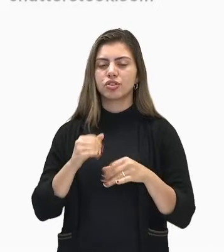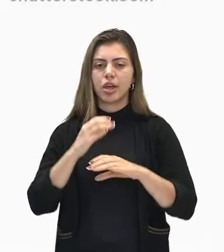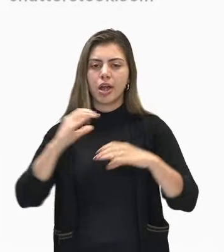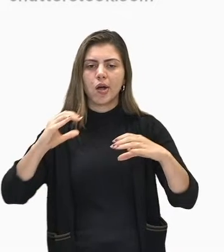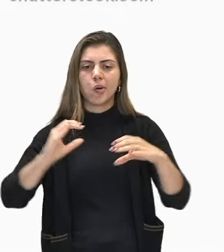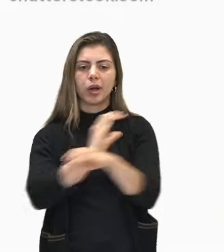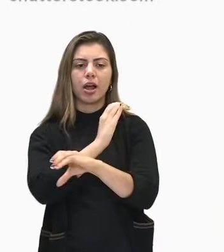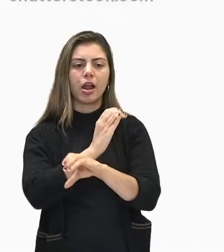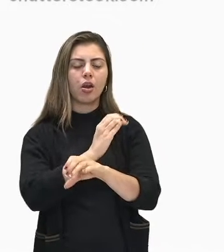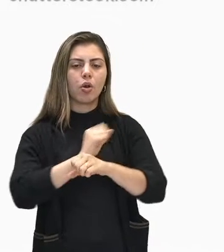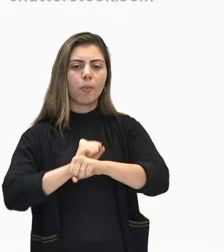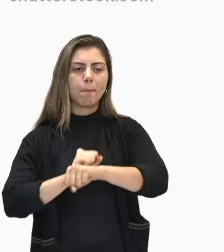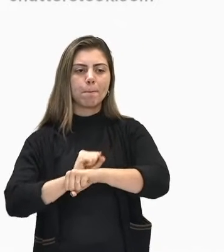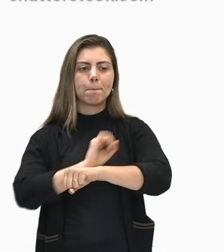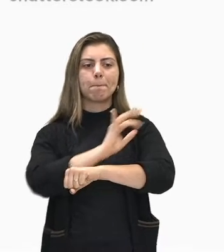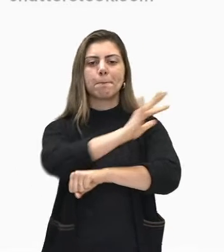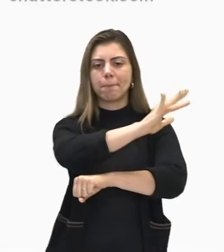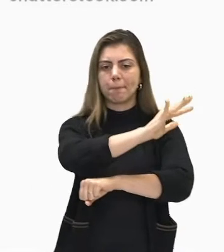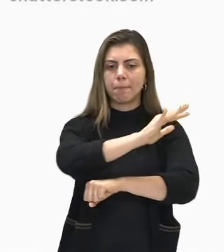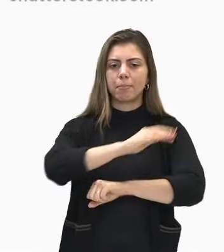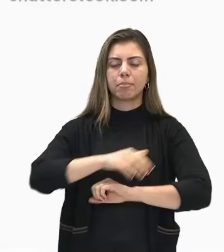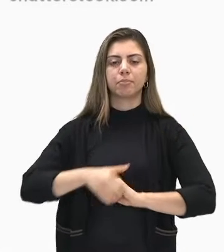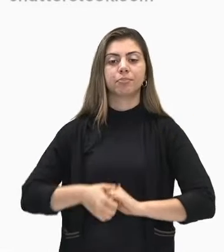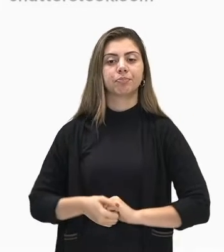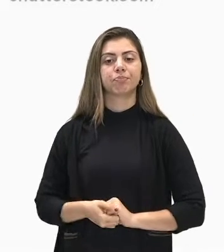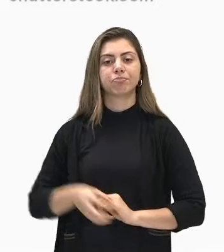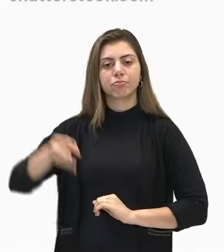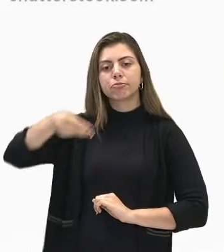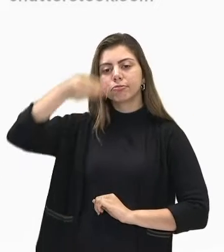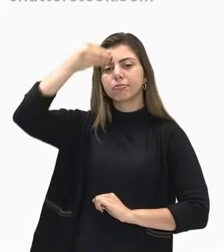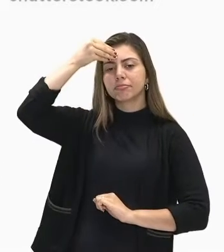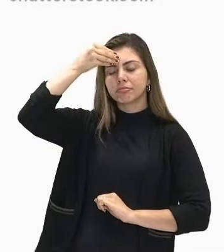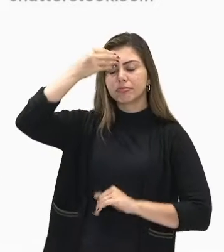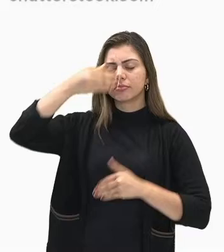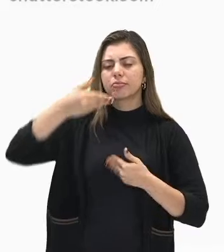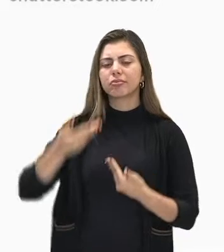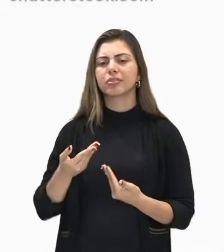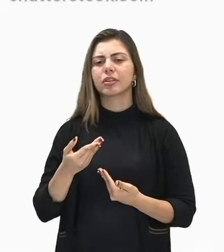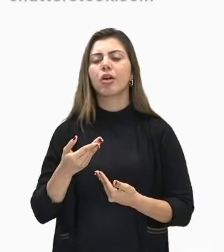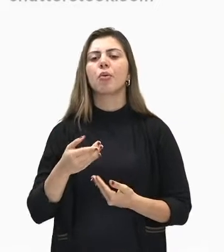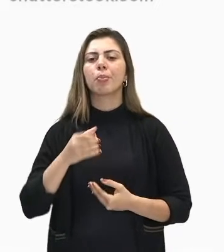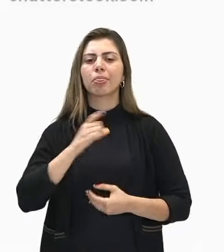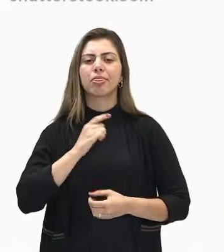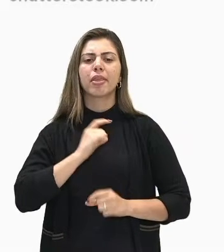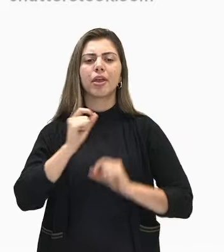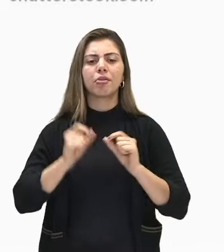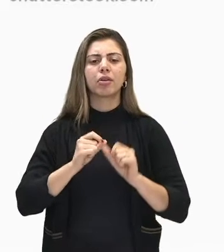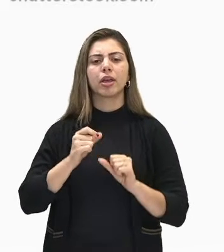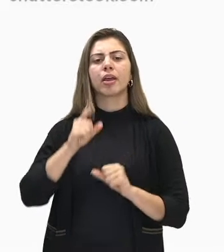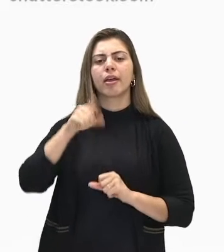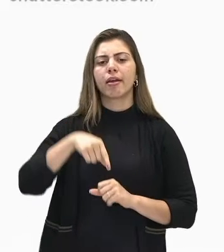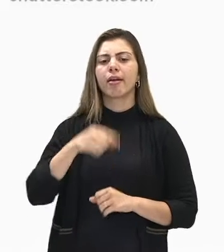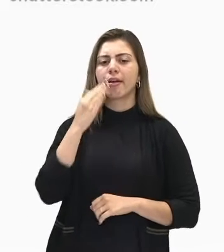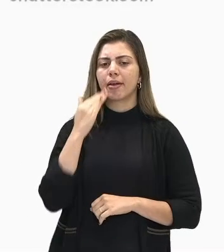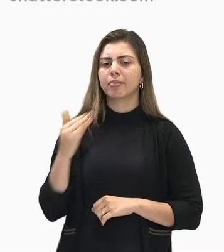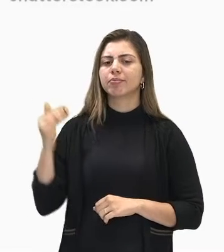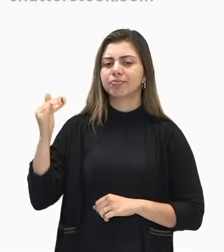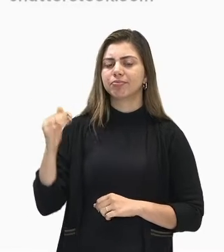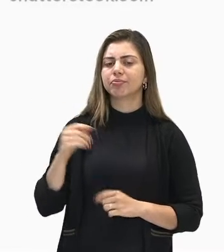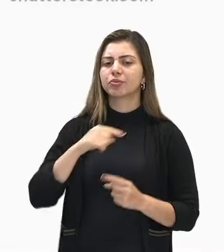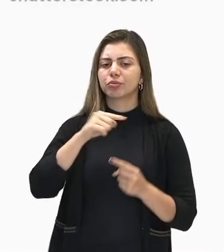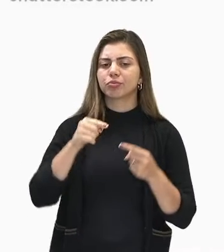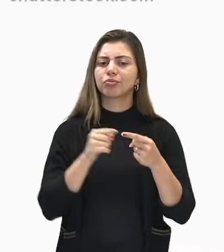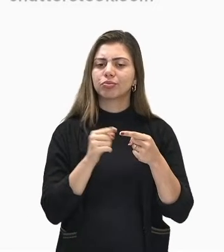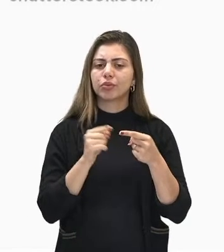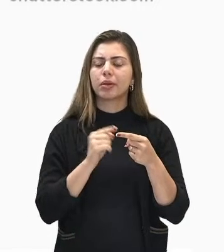Não podemos esquecer isso. Essas reações exotérmicas